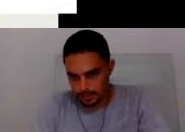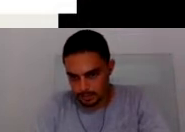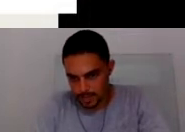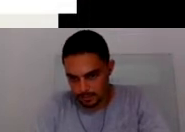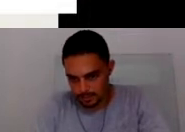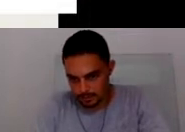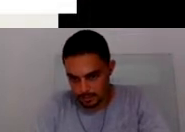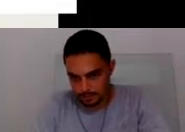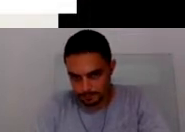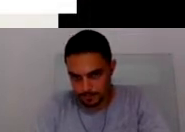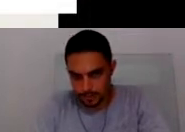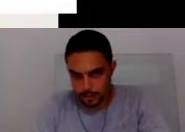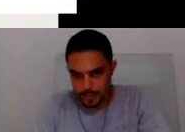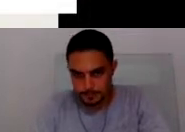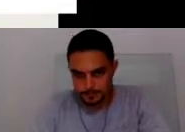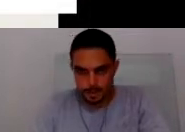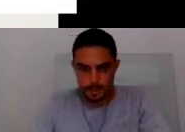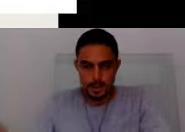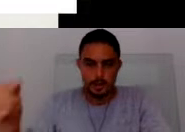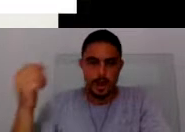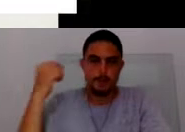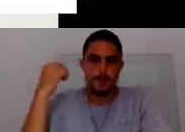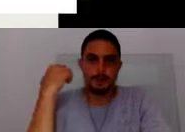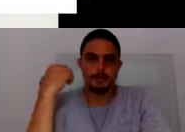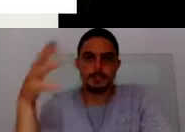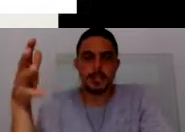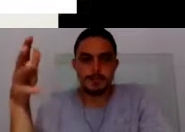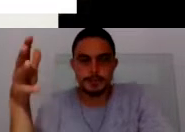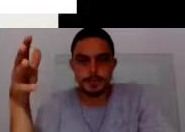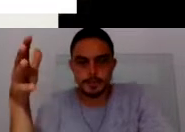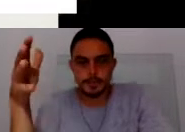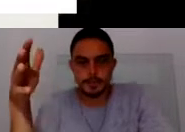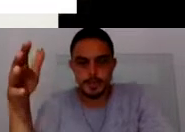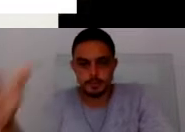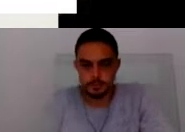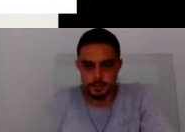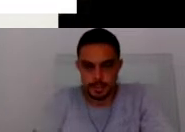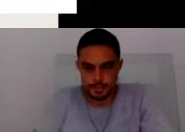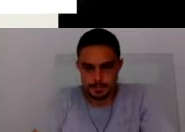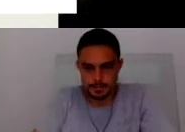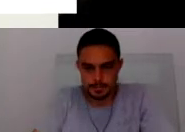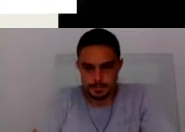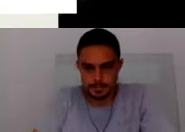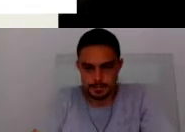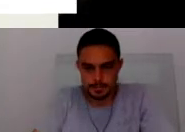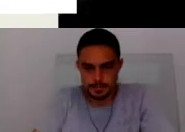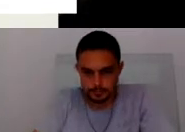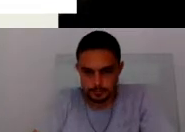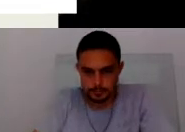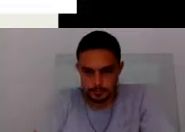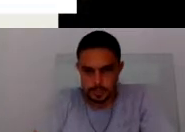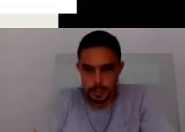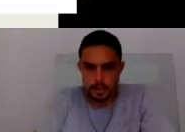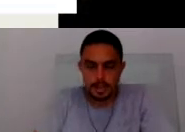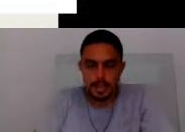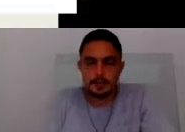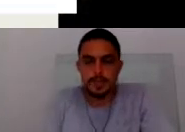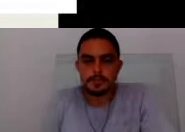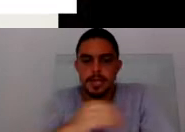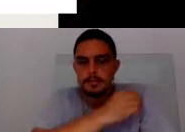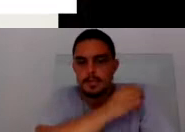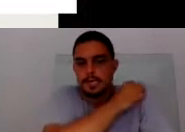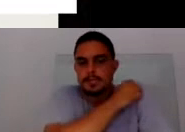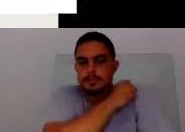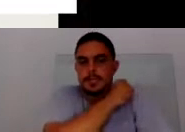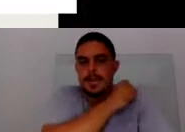velocidade de infiltração de água no solo, ok? A velocidade de infiltração de água no solo, que é esse VI aqui,